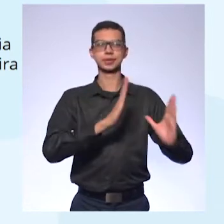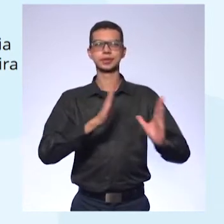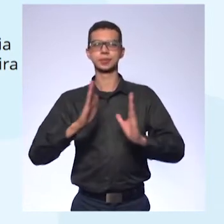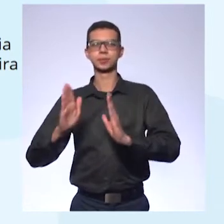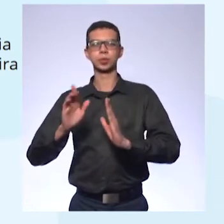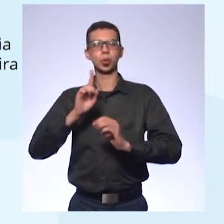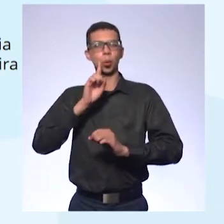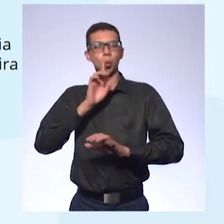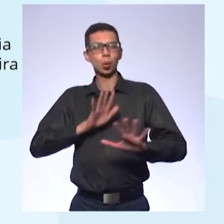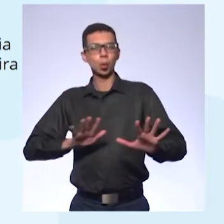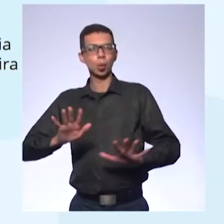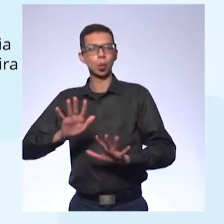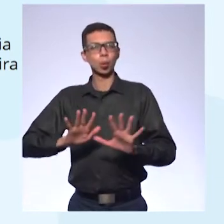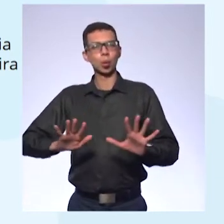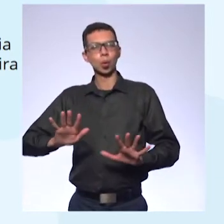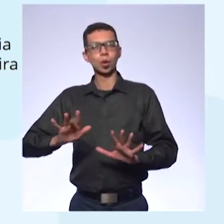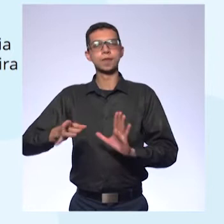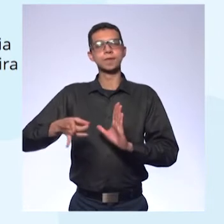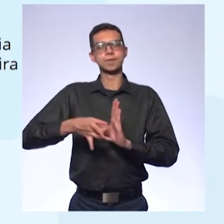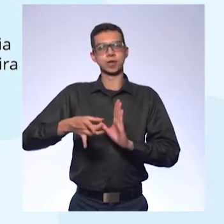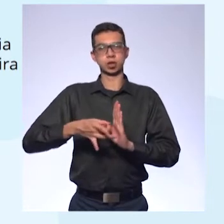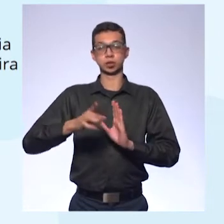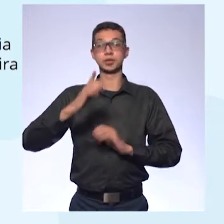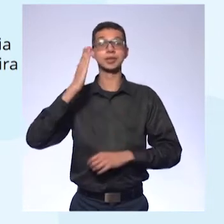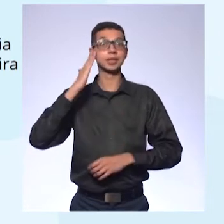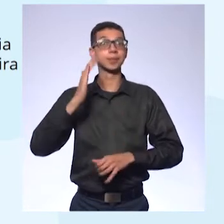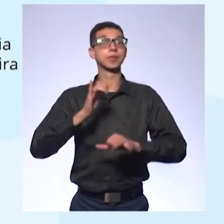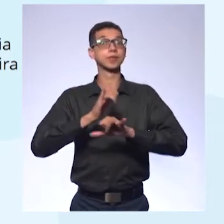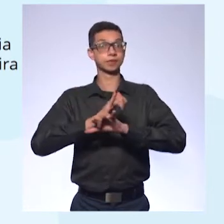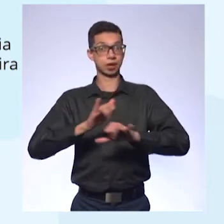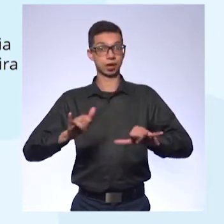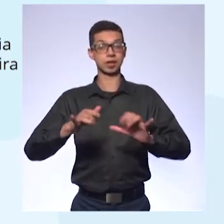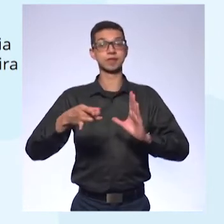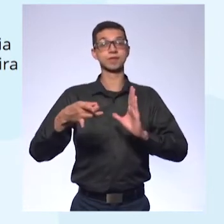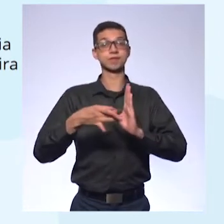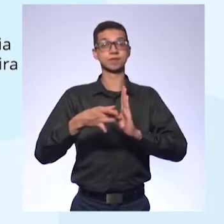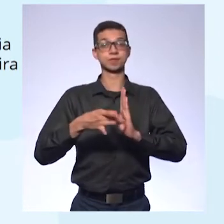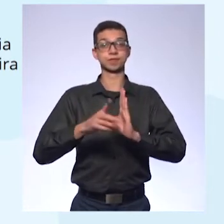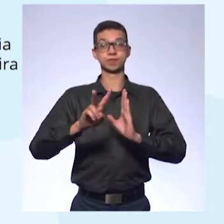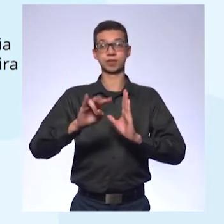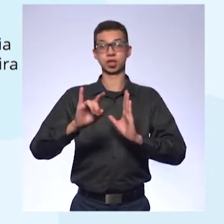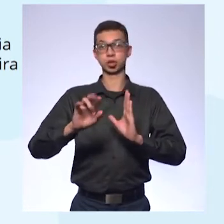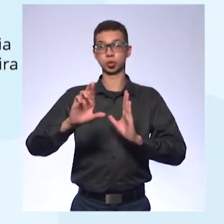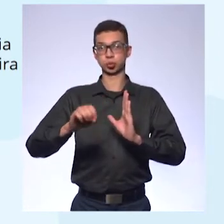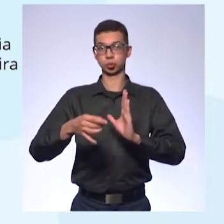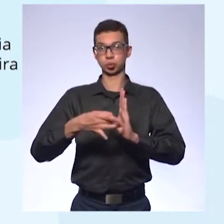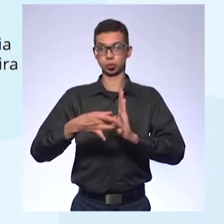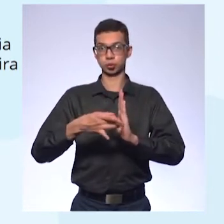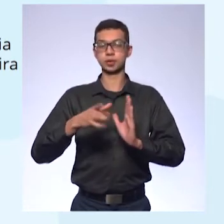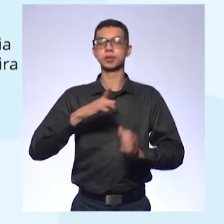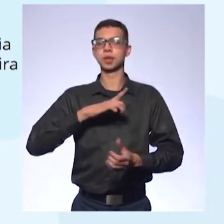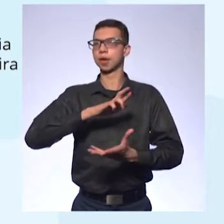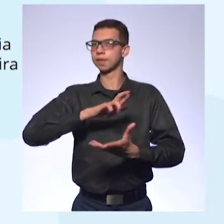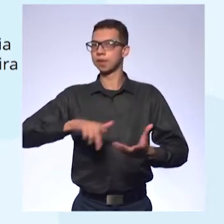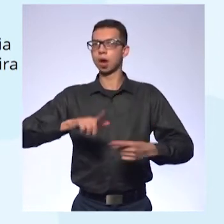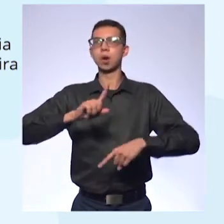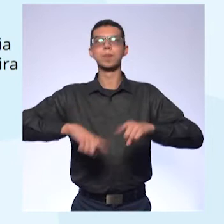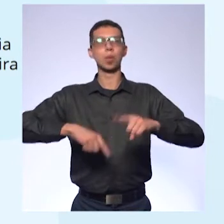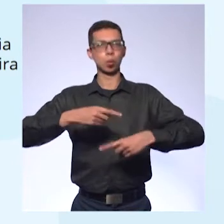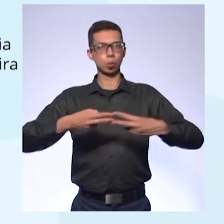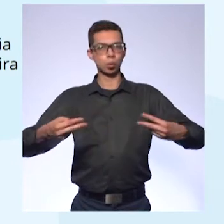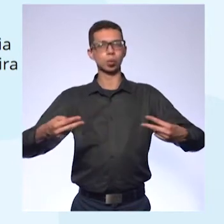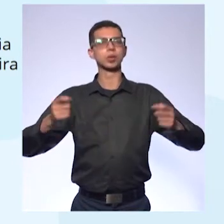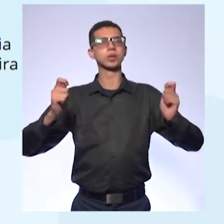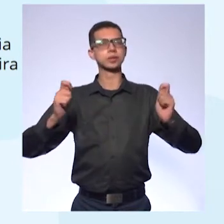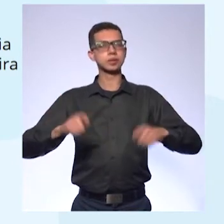gente sabe que quando nós falamos em vidro, nós temos aí N subprodutos, N produtos e formas de trabalhar com